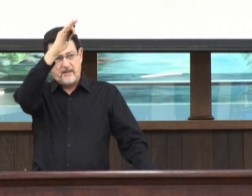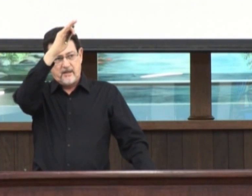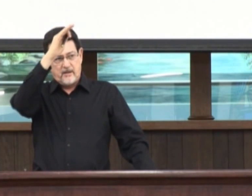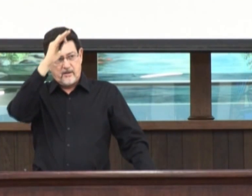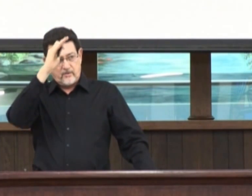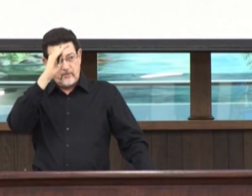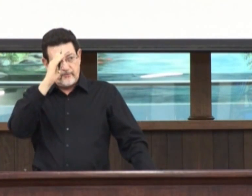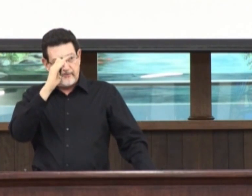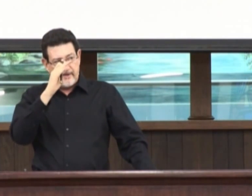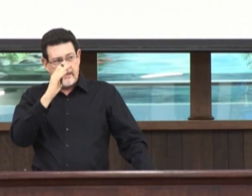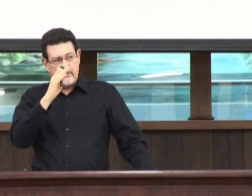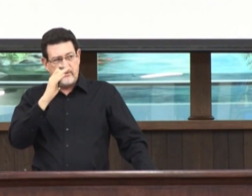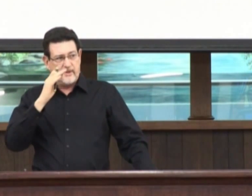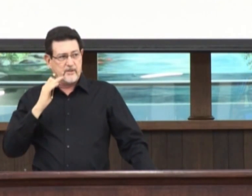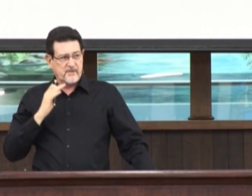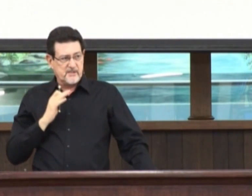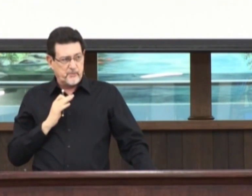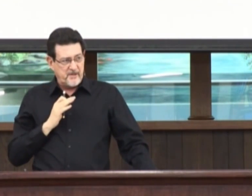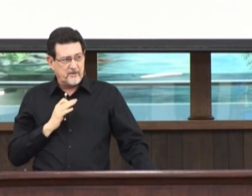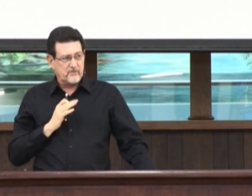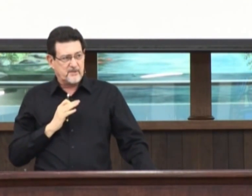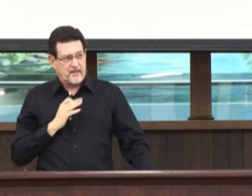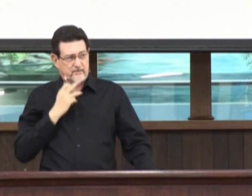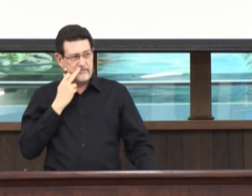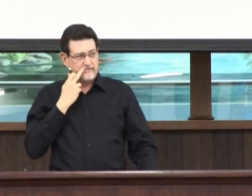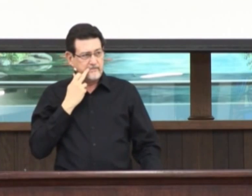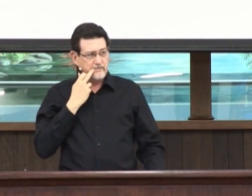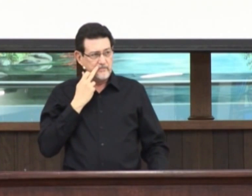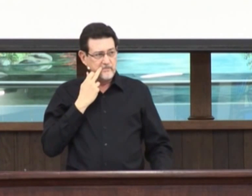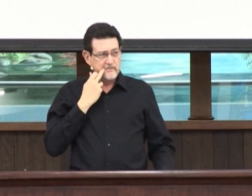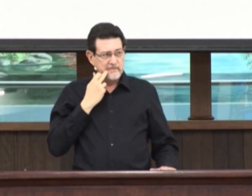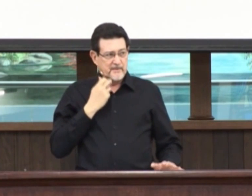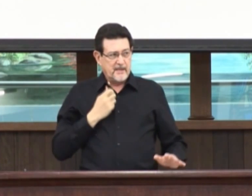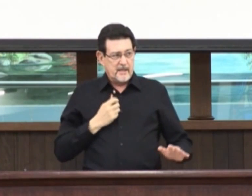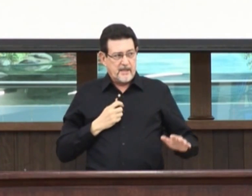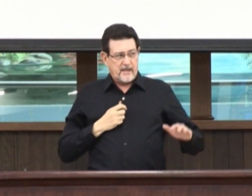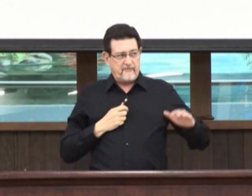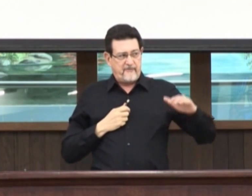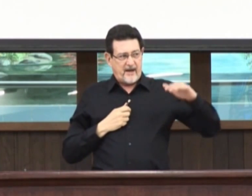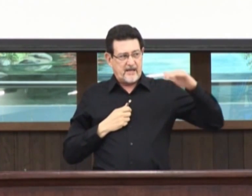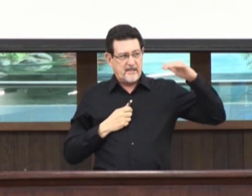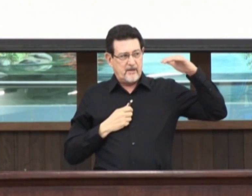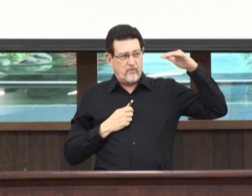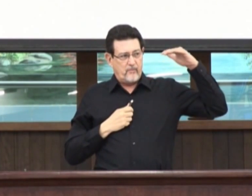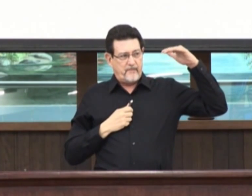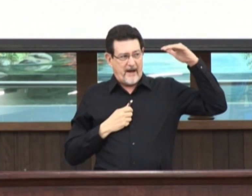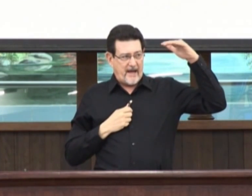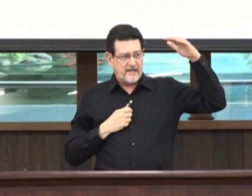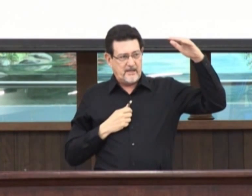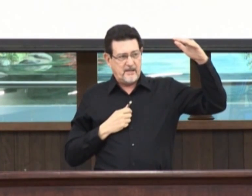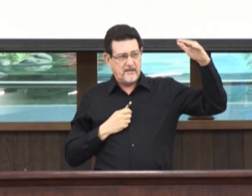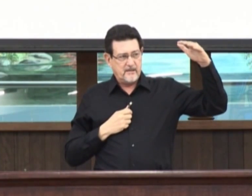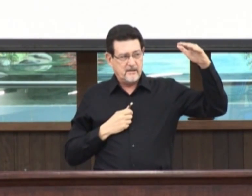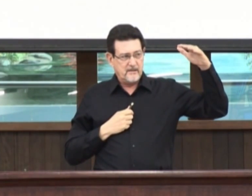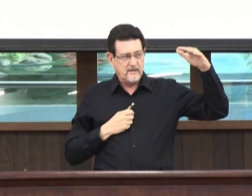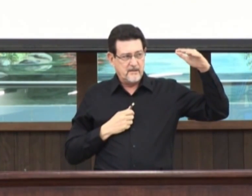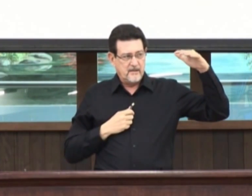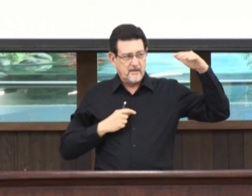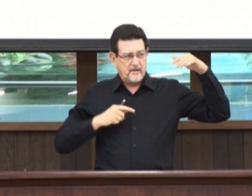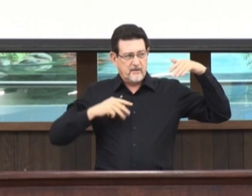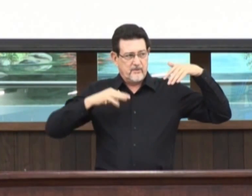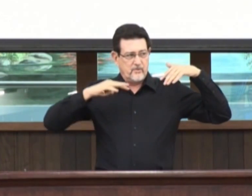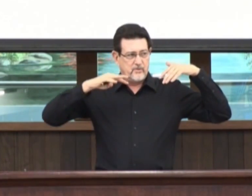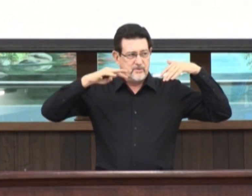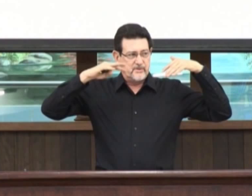Pai, do Filho e do Espírito Santo. Ele fala que o Pai